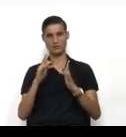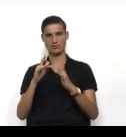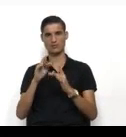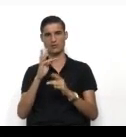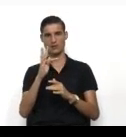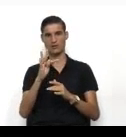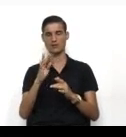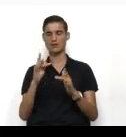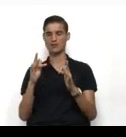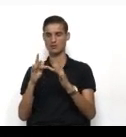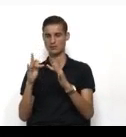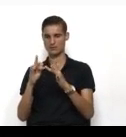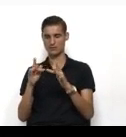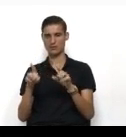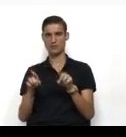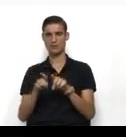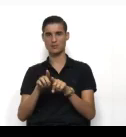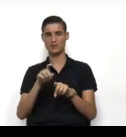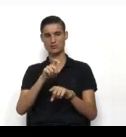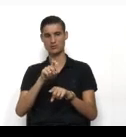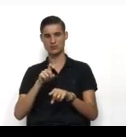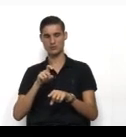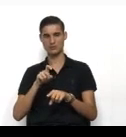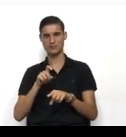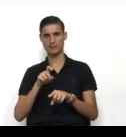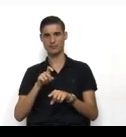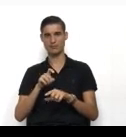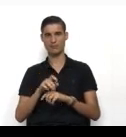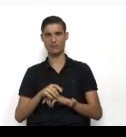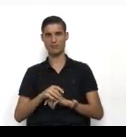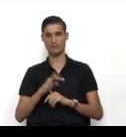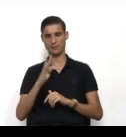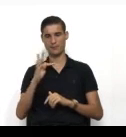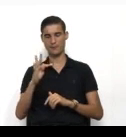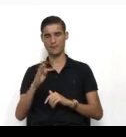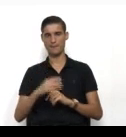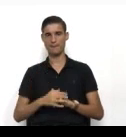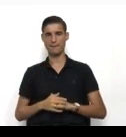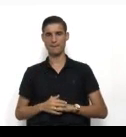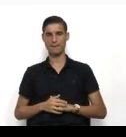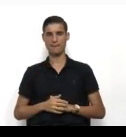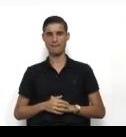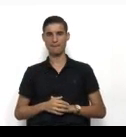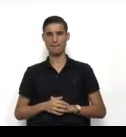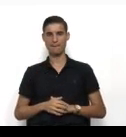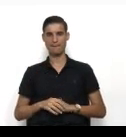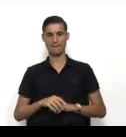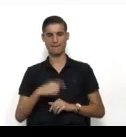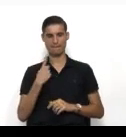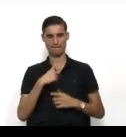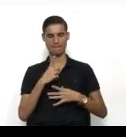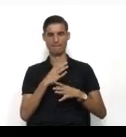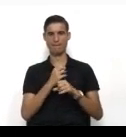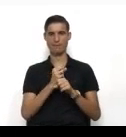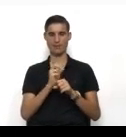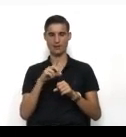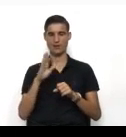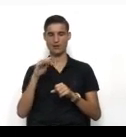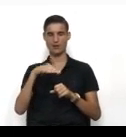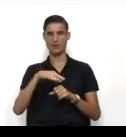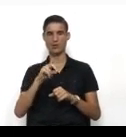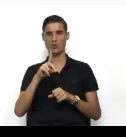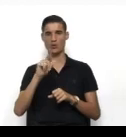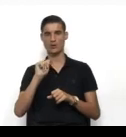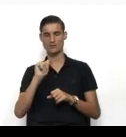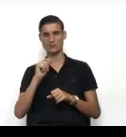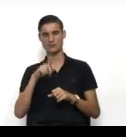em relação a x e t, tá? Então aqui nós temos uma equação da onda, que é um